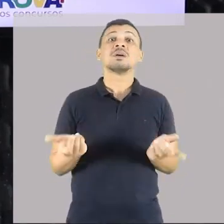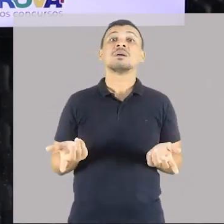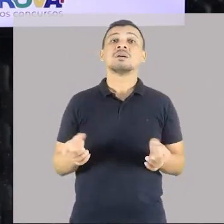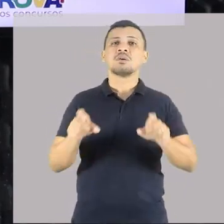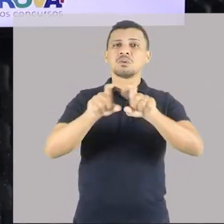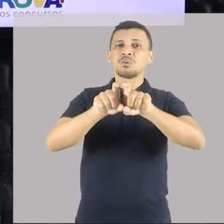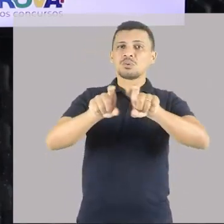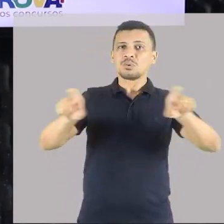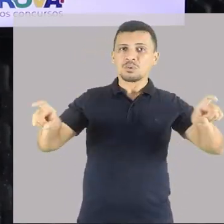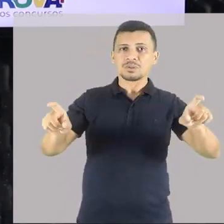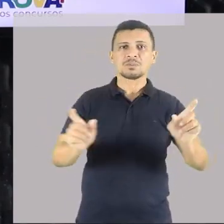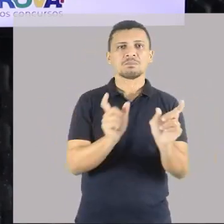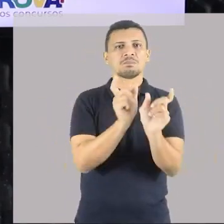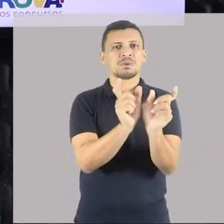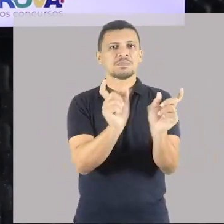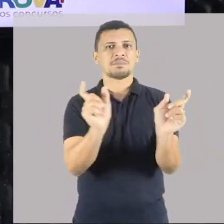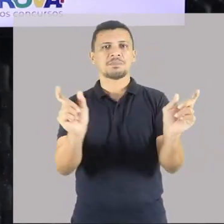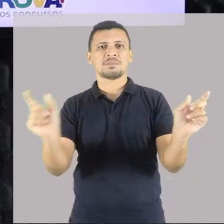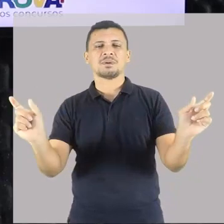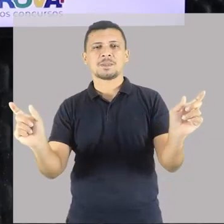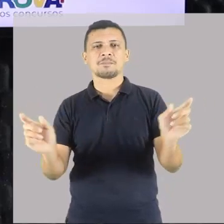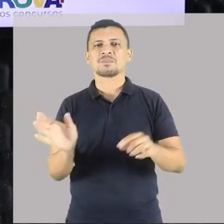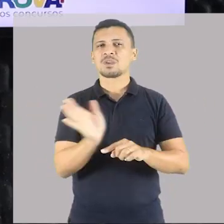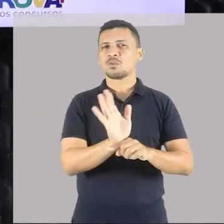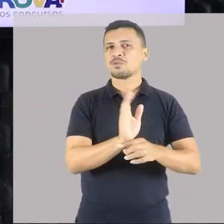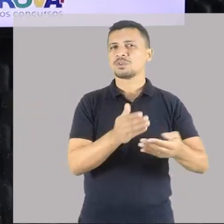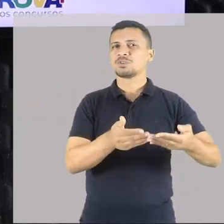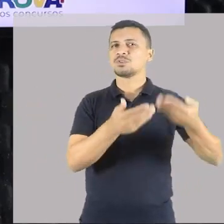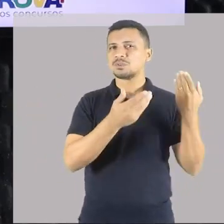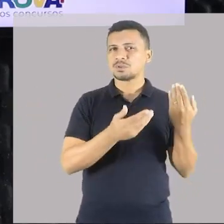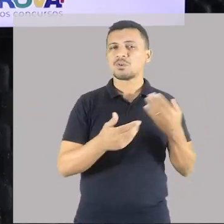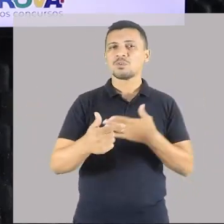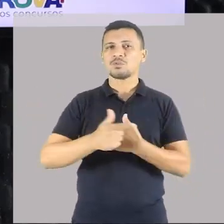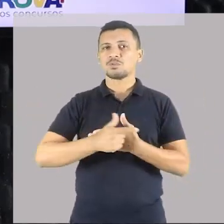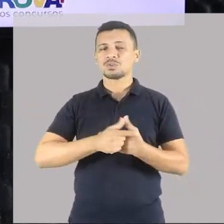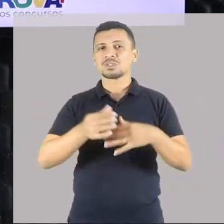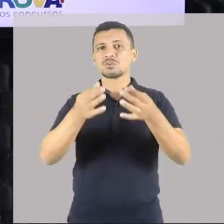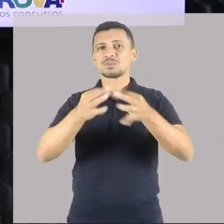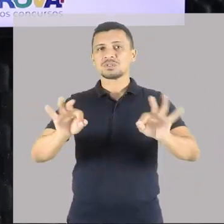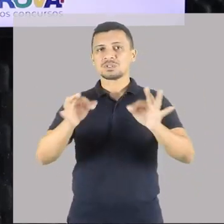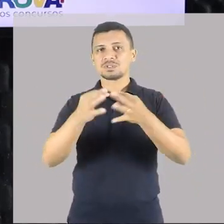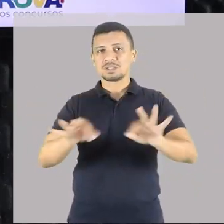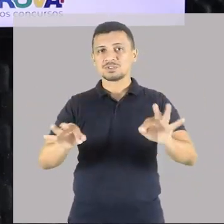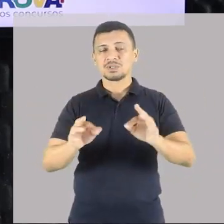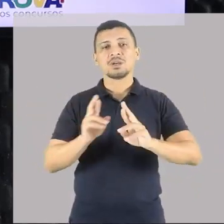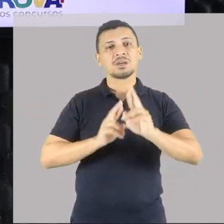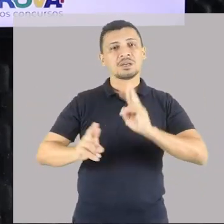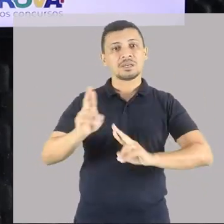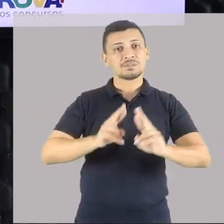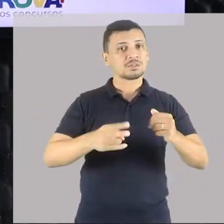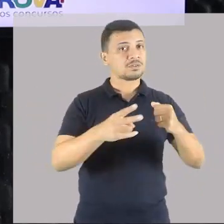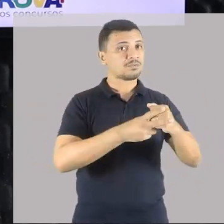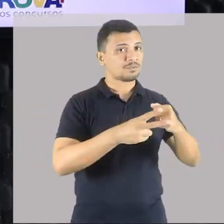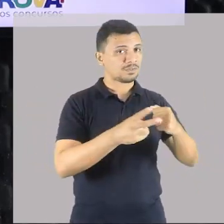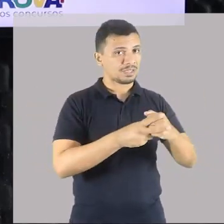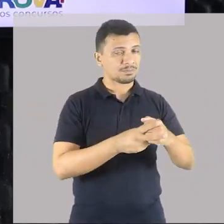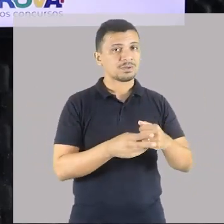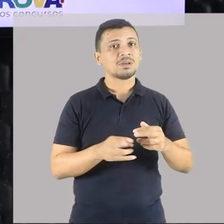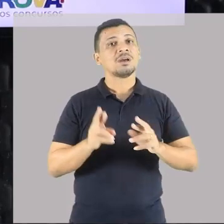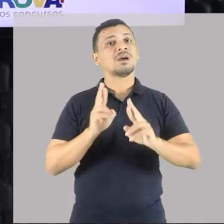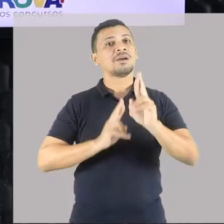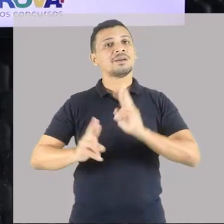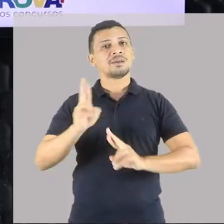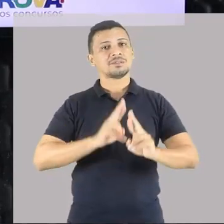No vídeo anterior, nós conversamos um pouco sobre as funções sintáticas relacionadas ao verbo, funções